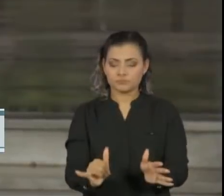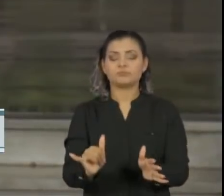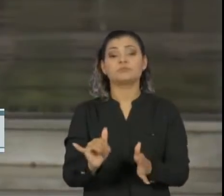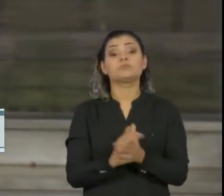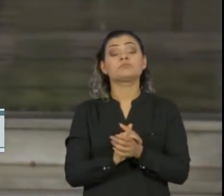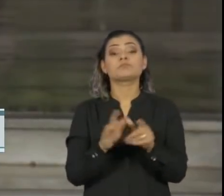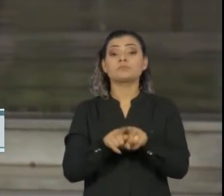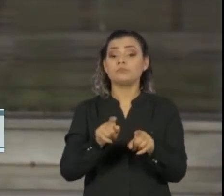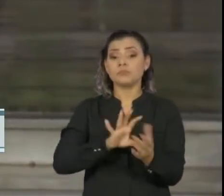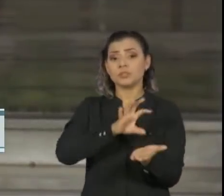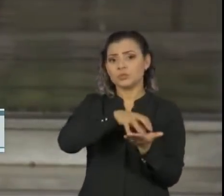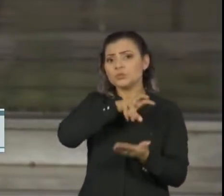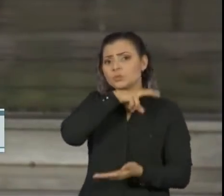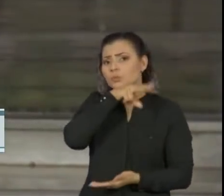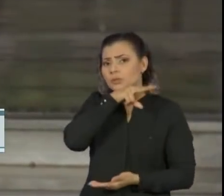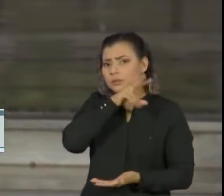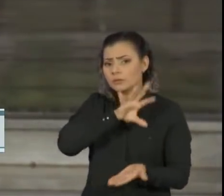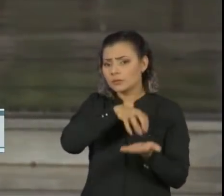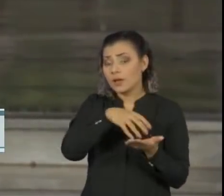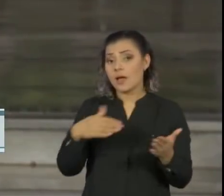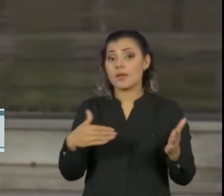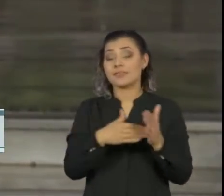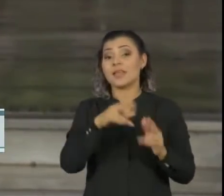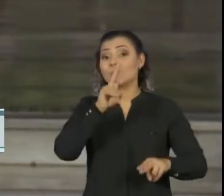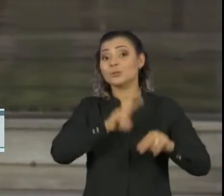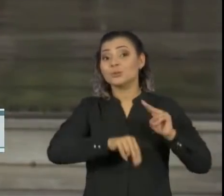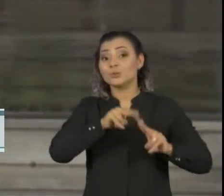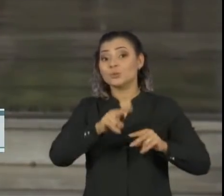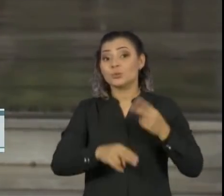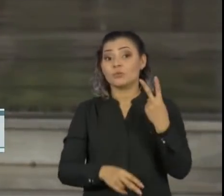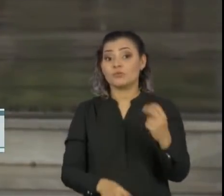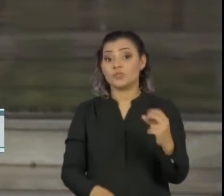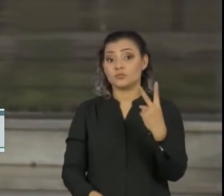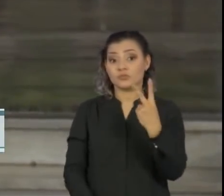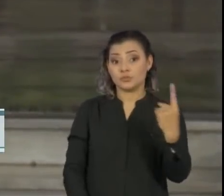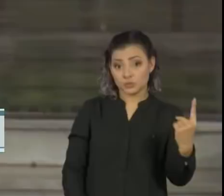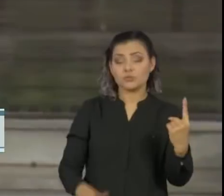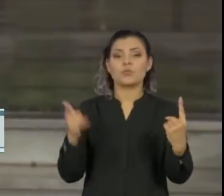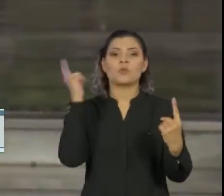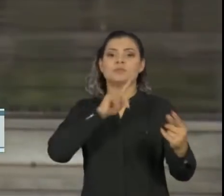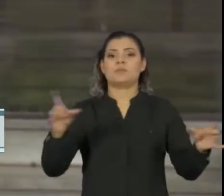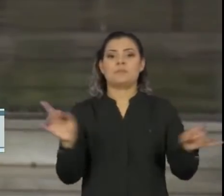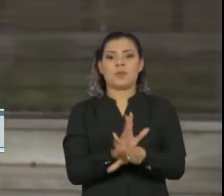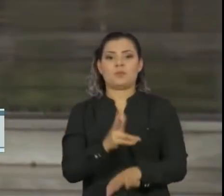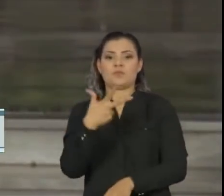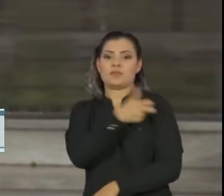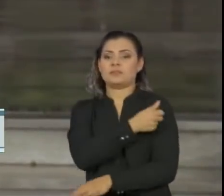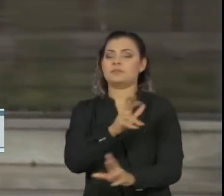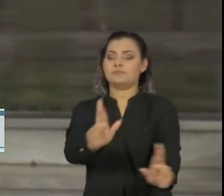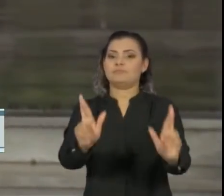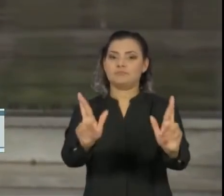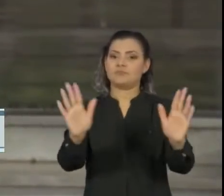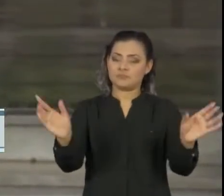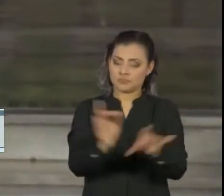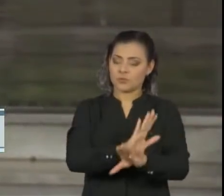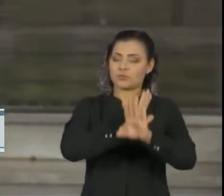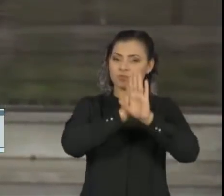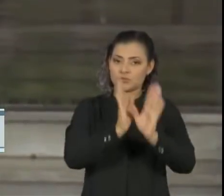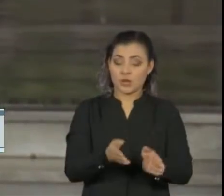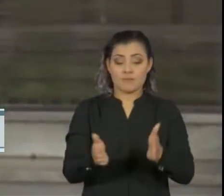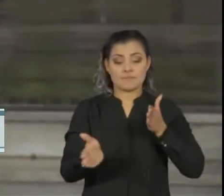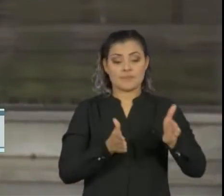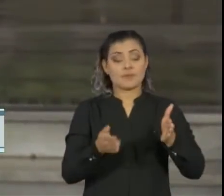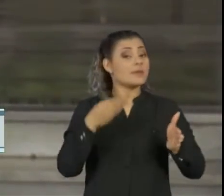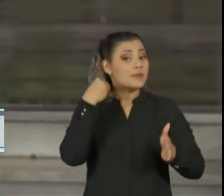com o Instituto Butantan, até junho do ano que vem já teremos a vacina superada a fase 3